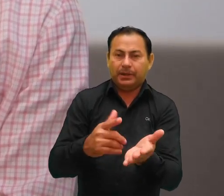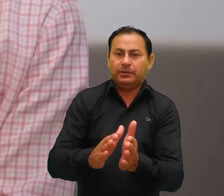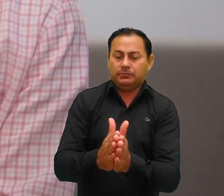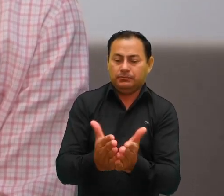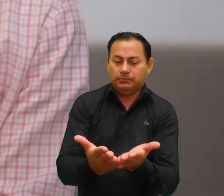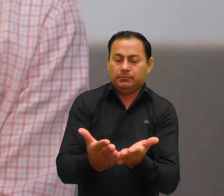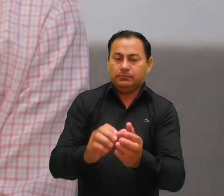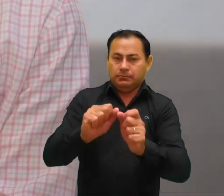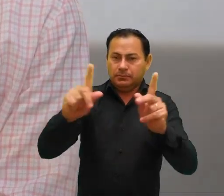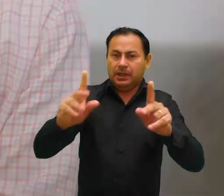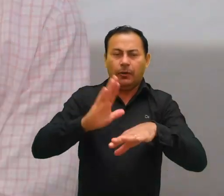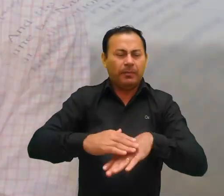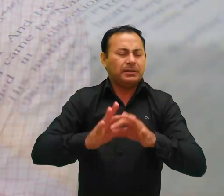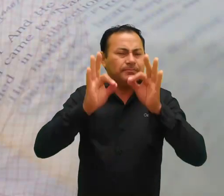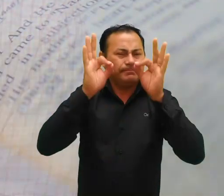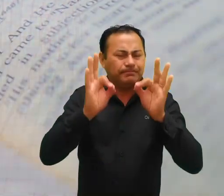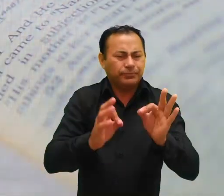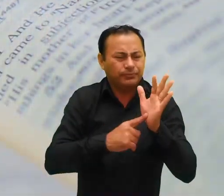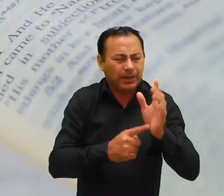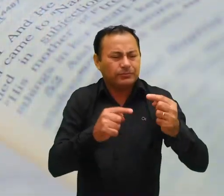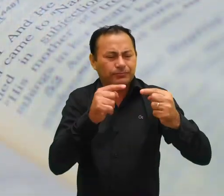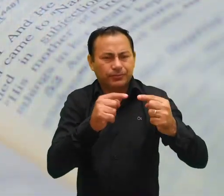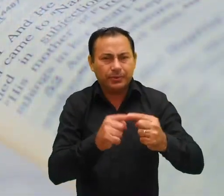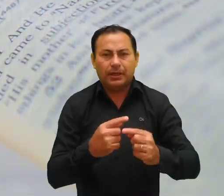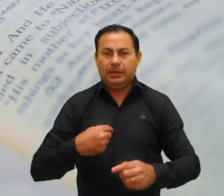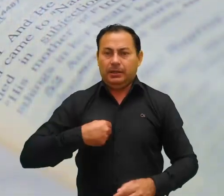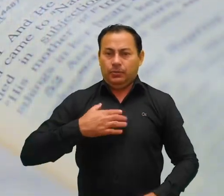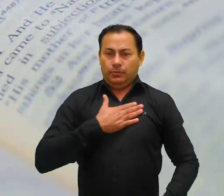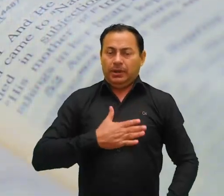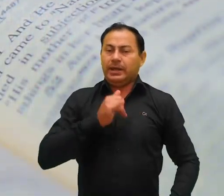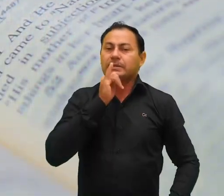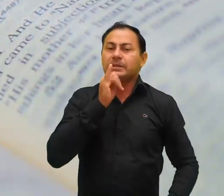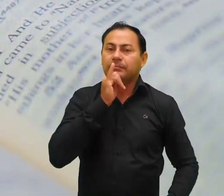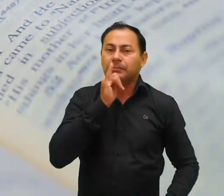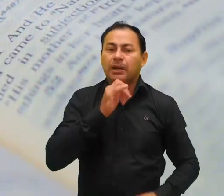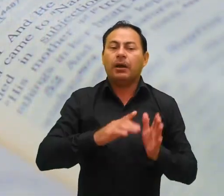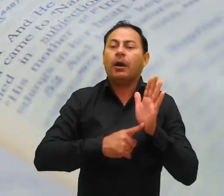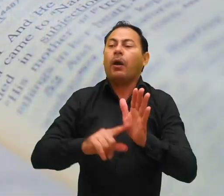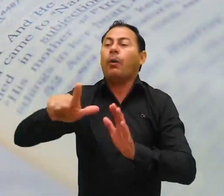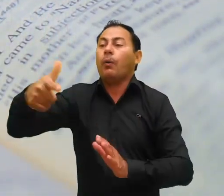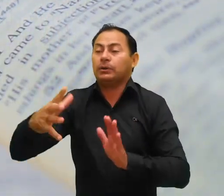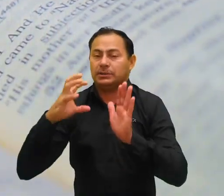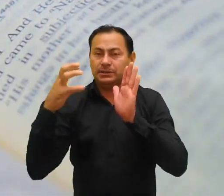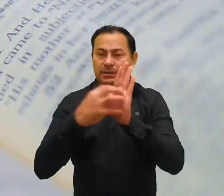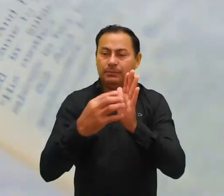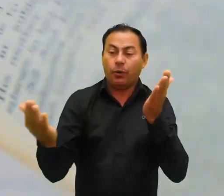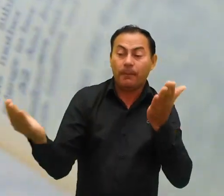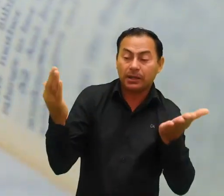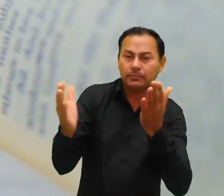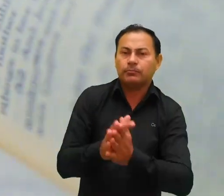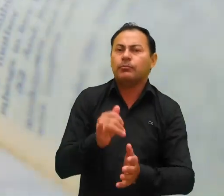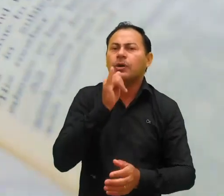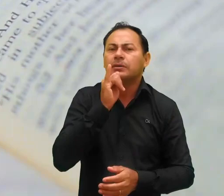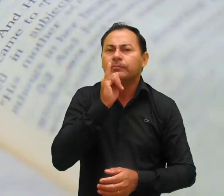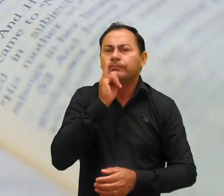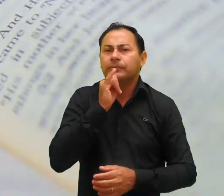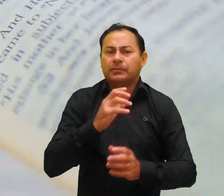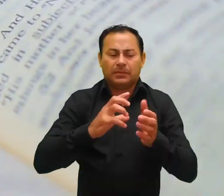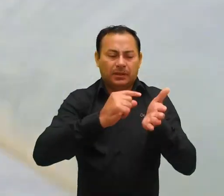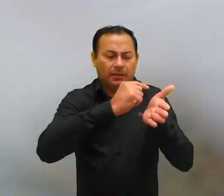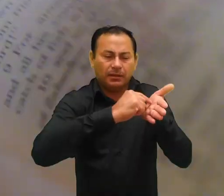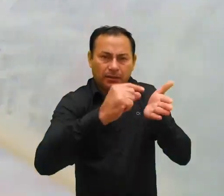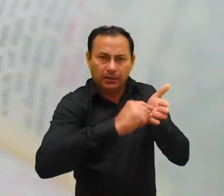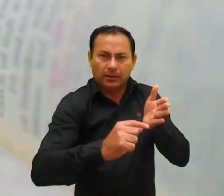é a mais apropriada. Eu gostaria de exemplificar esta chave usando outros símbolos. Observe, por exemplo, os